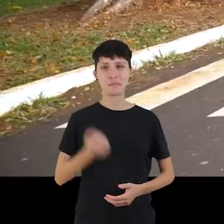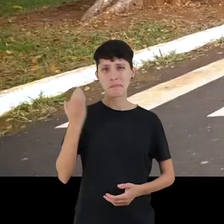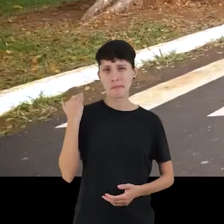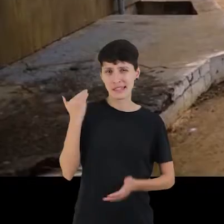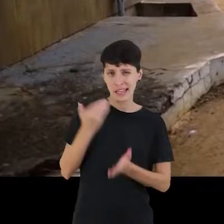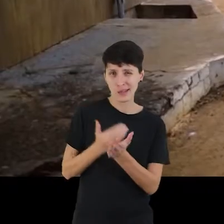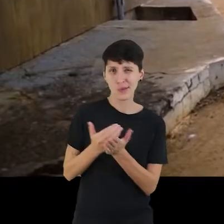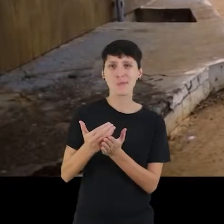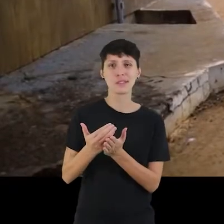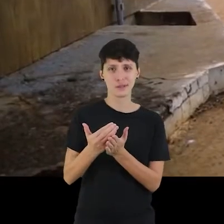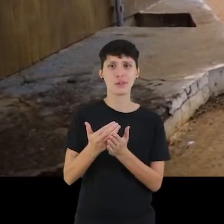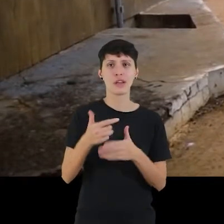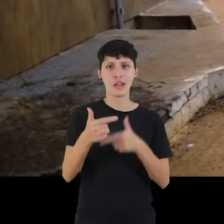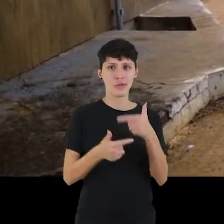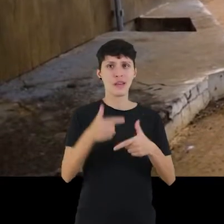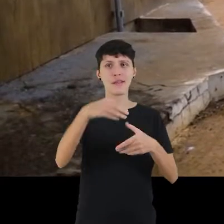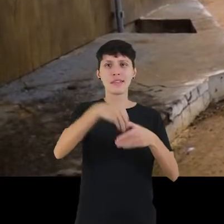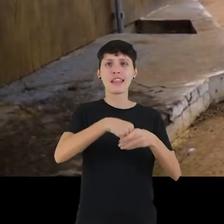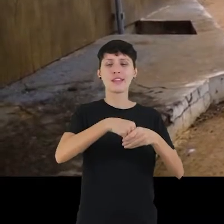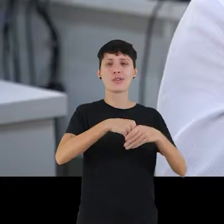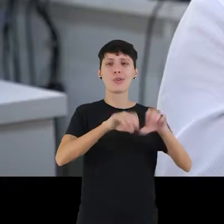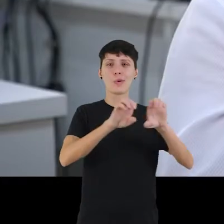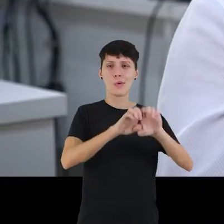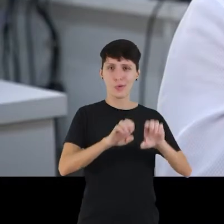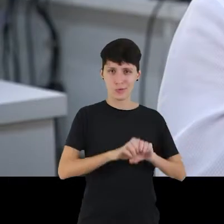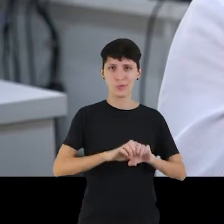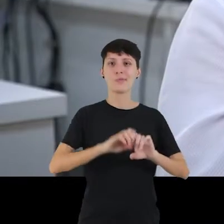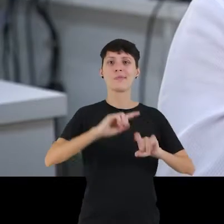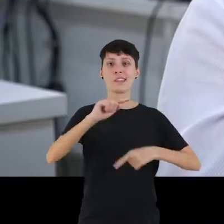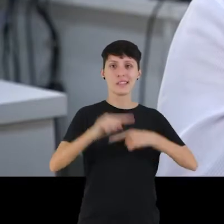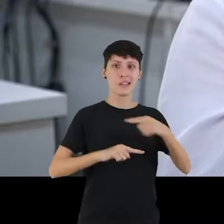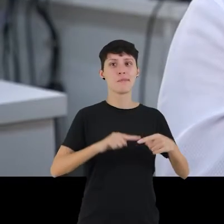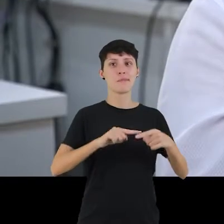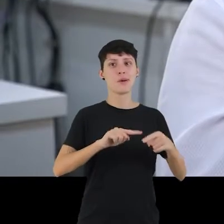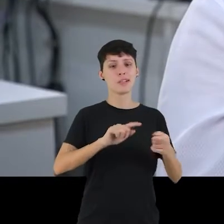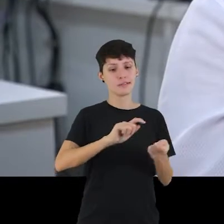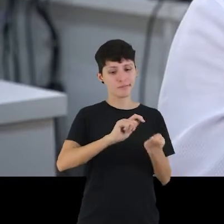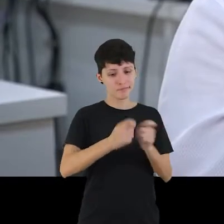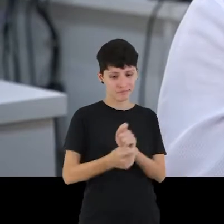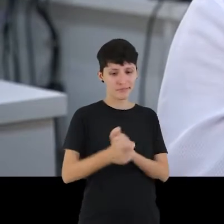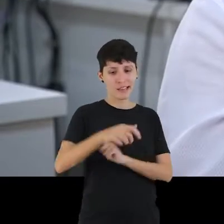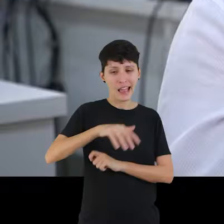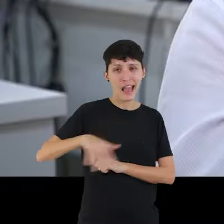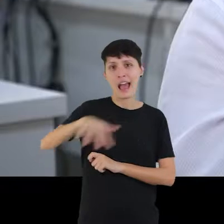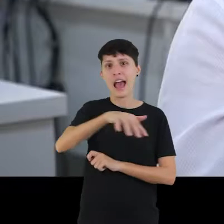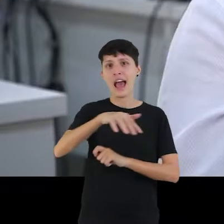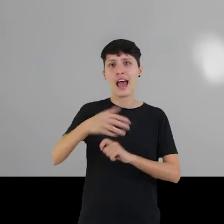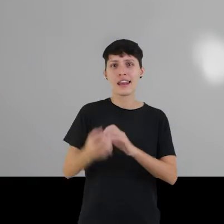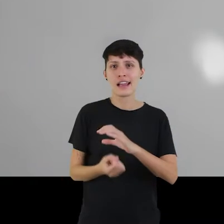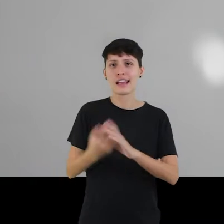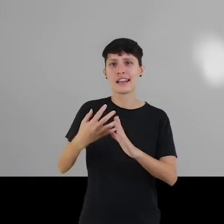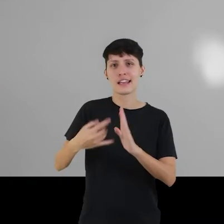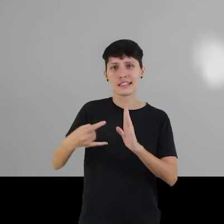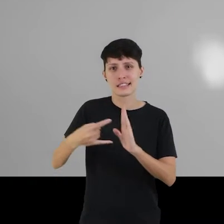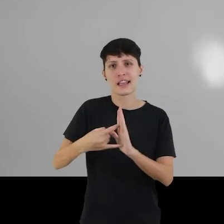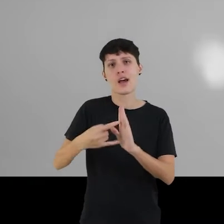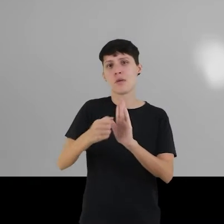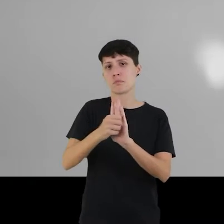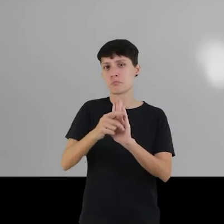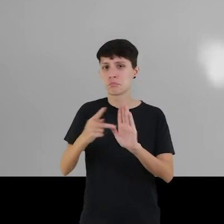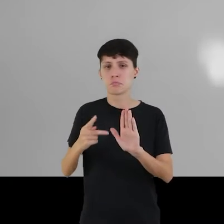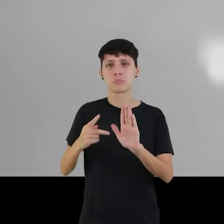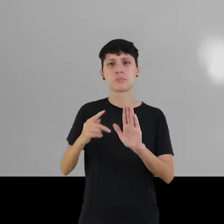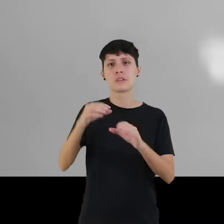No início da minha carreira, comecei na área de infraestrutura, posteriormente eu acabei migrando para a área de desenvolvimento, passando pela área de